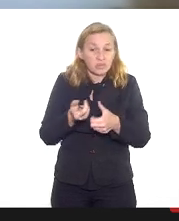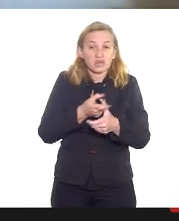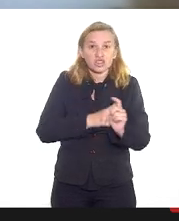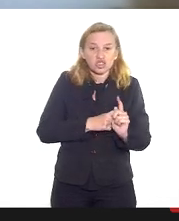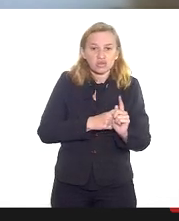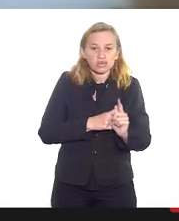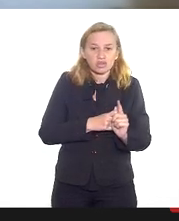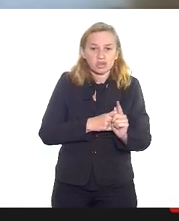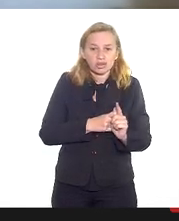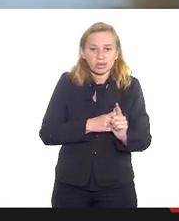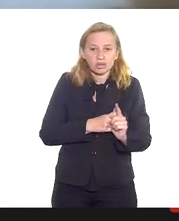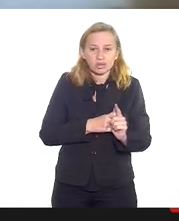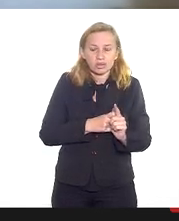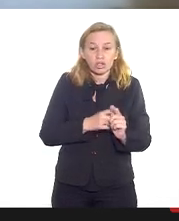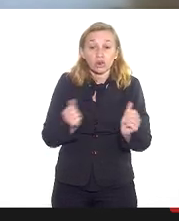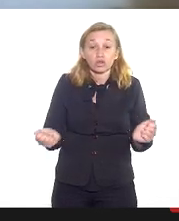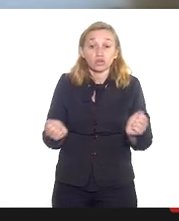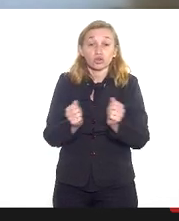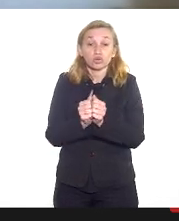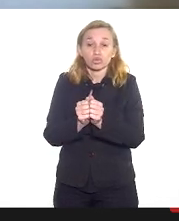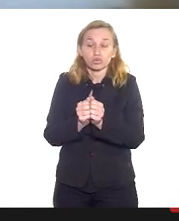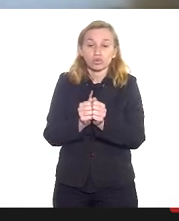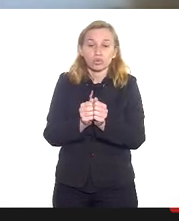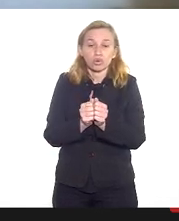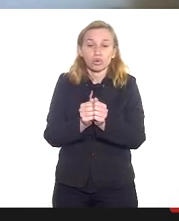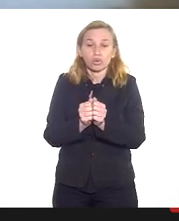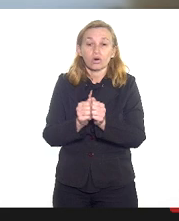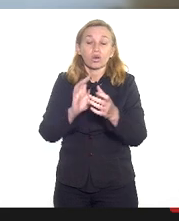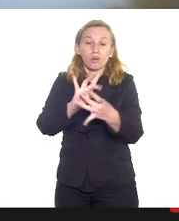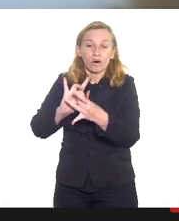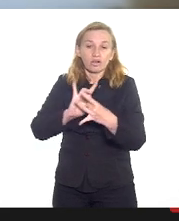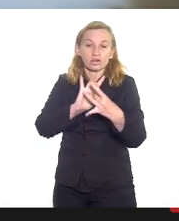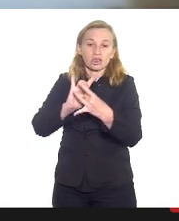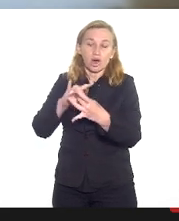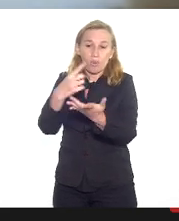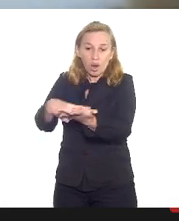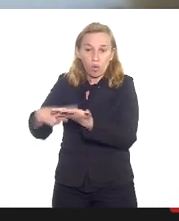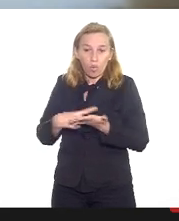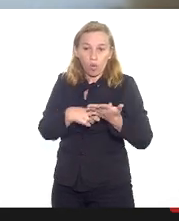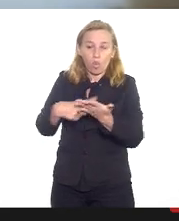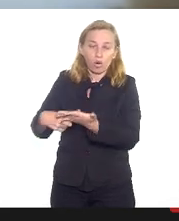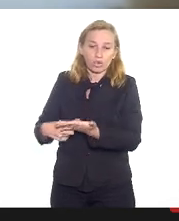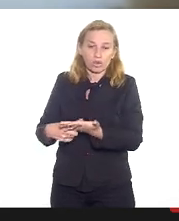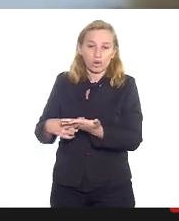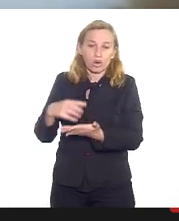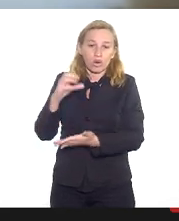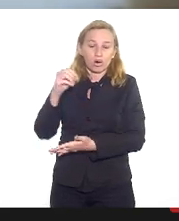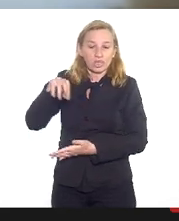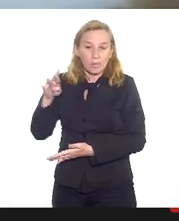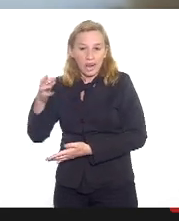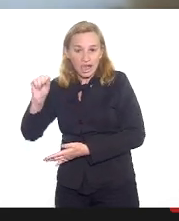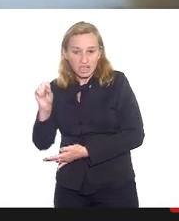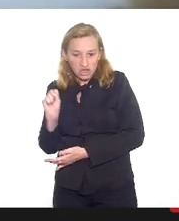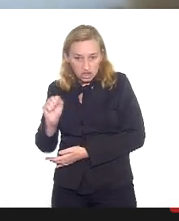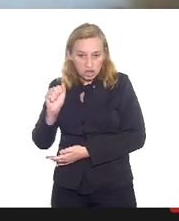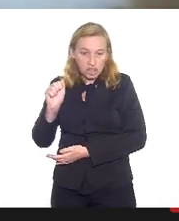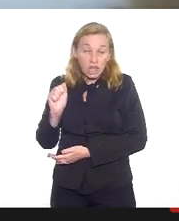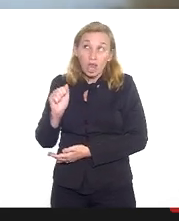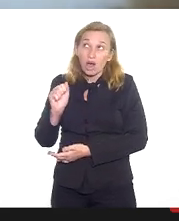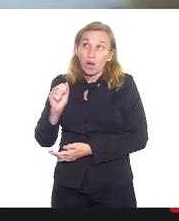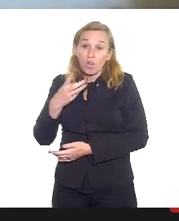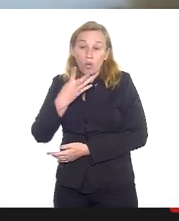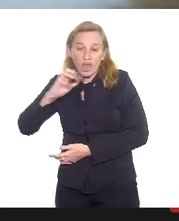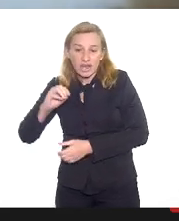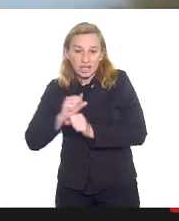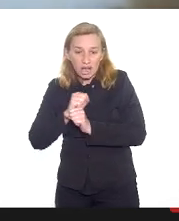dívidas com a União e fazer acordos, como recentemente fez a Odebrecht, em 40 anos,